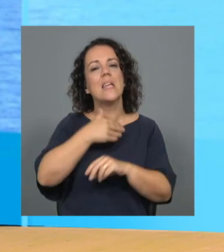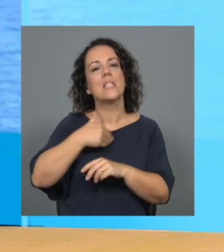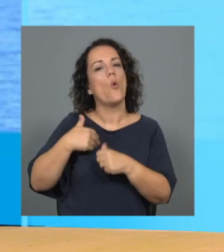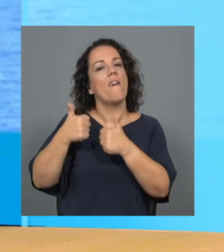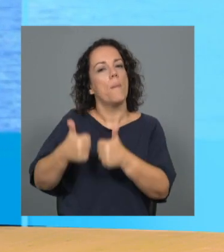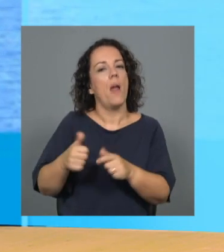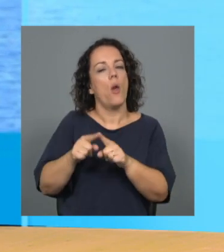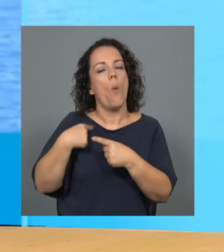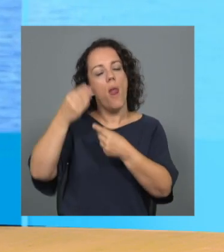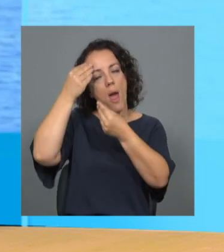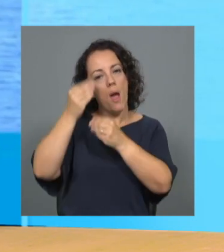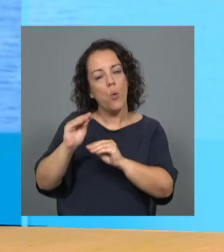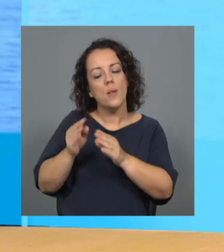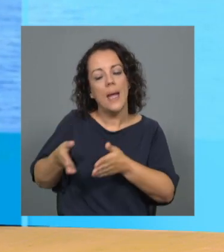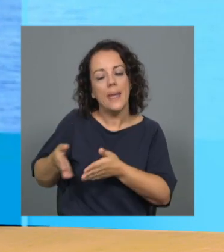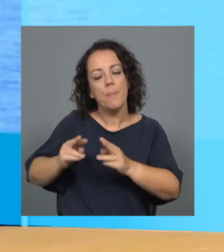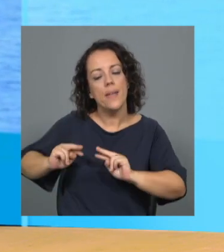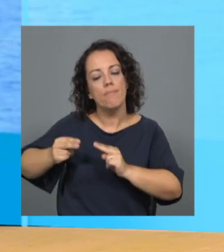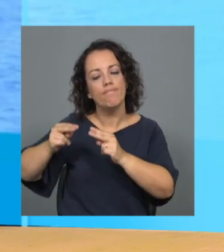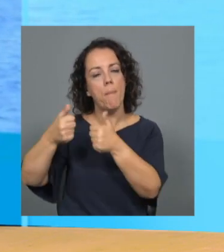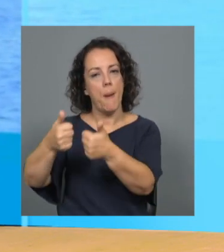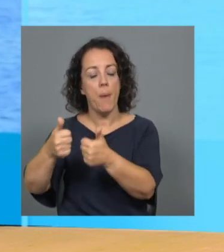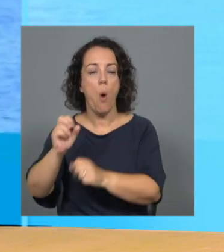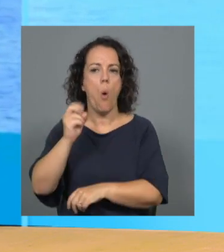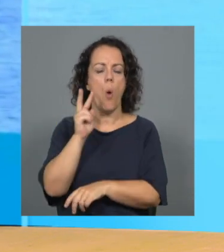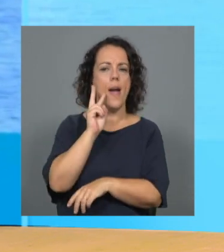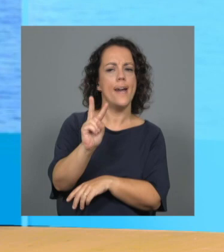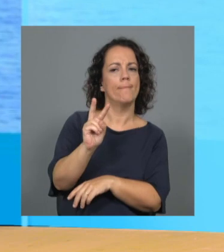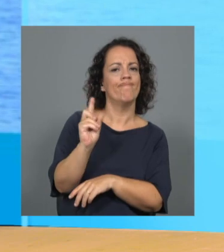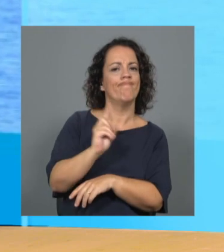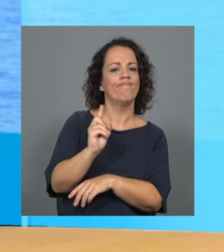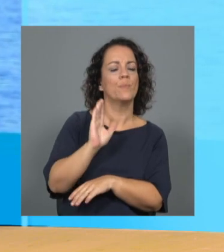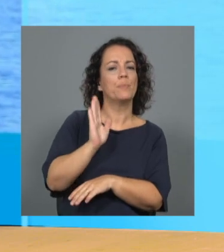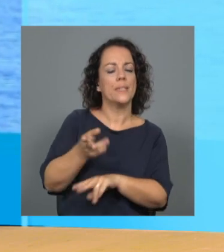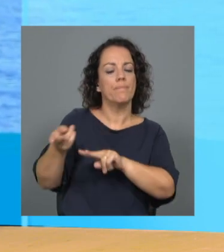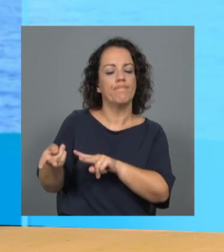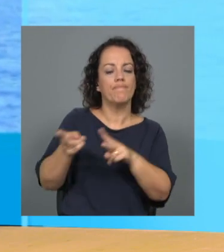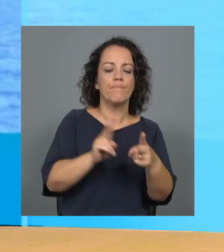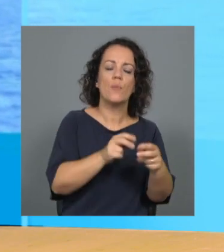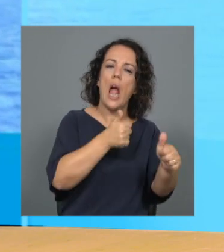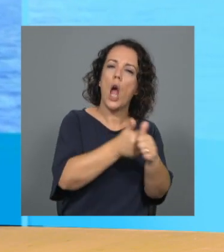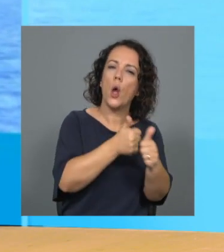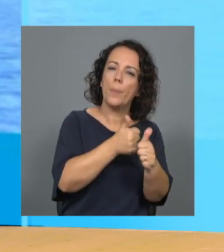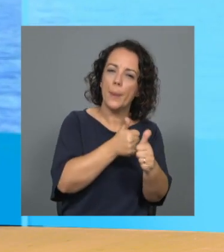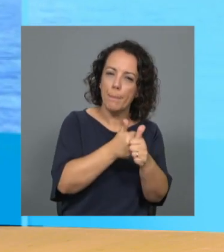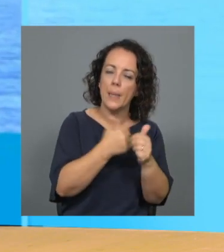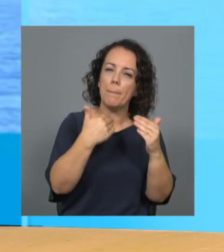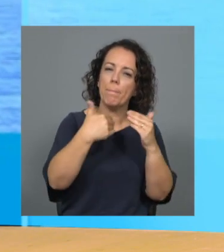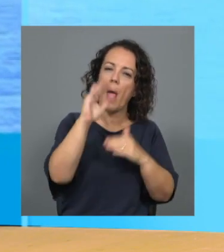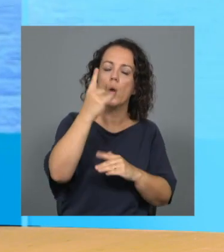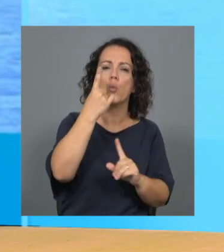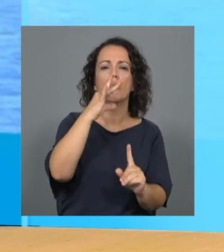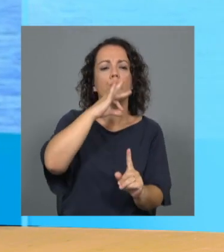acompanhamento, o aconselhamento, ou se teria que recorrer, portanto, a uma terapia, a um acompanhamento mais especializado, a um